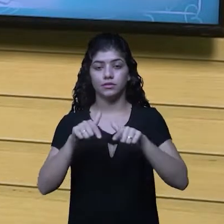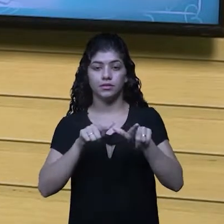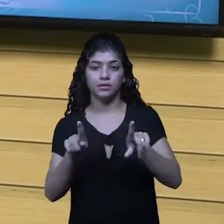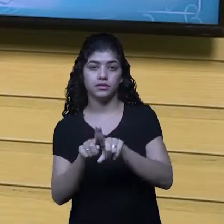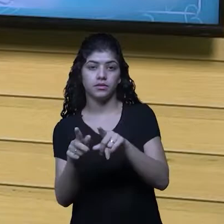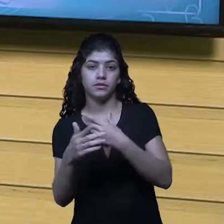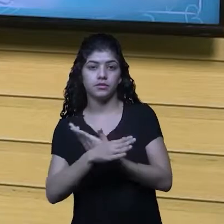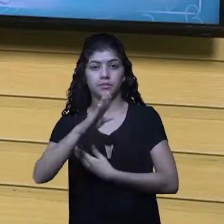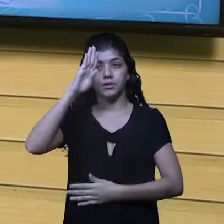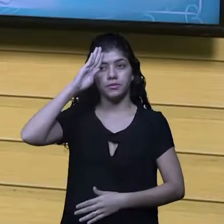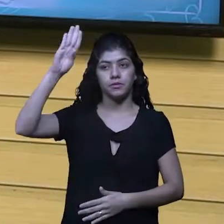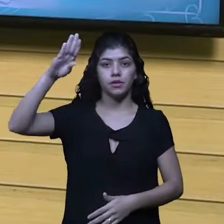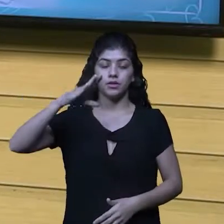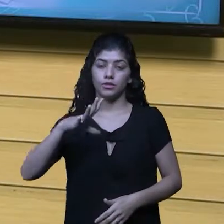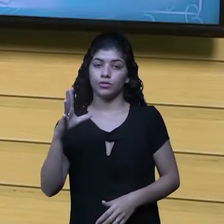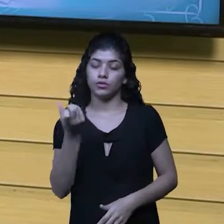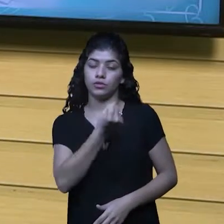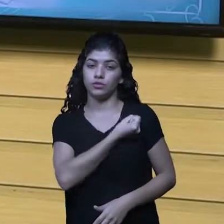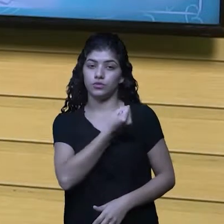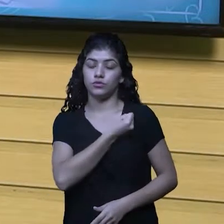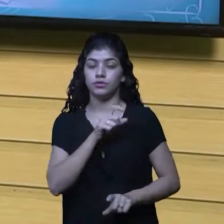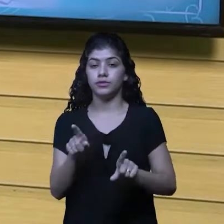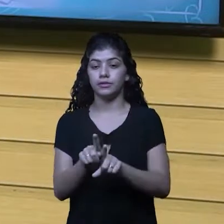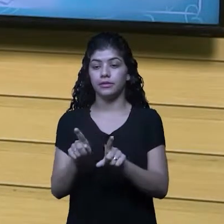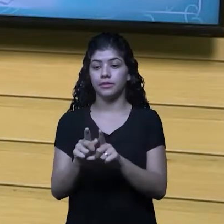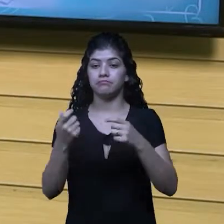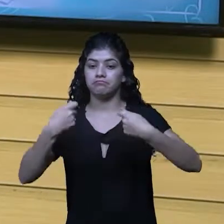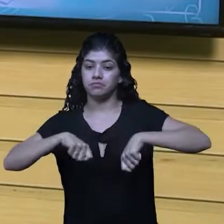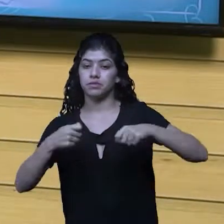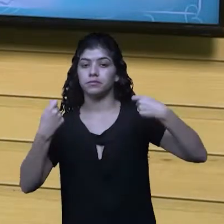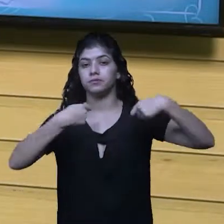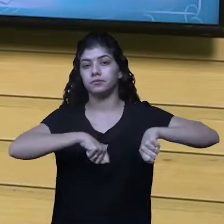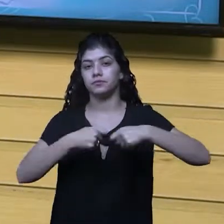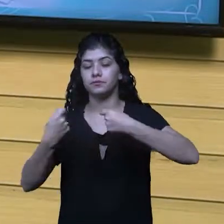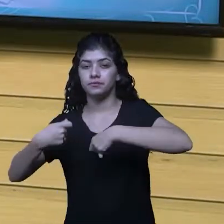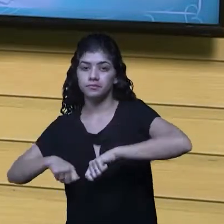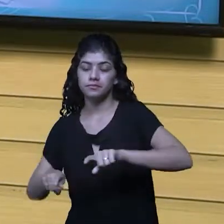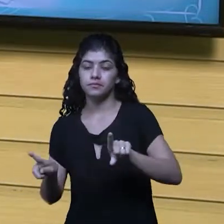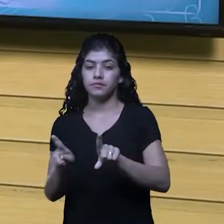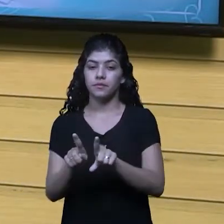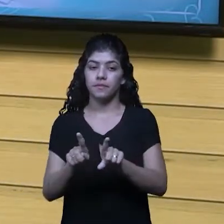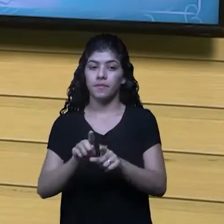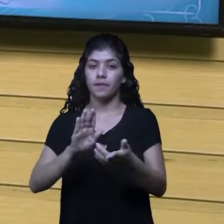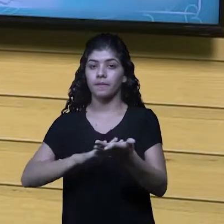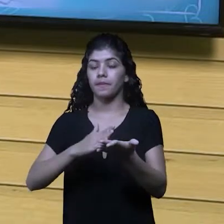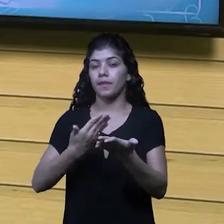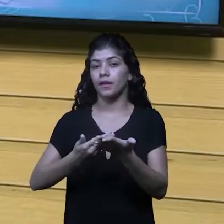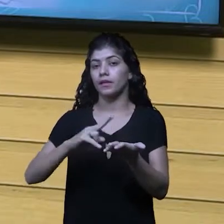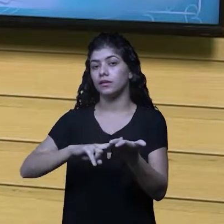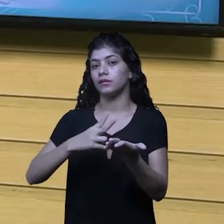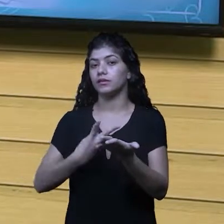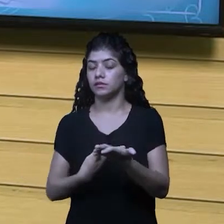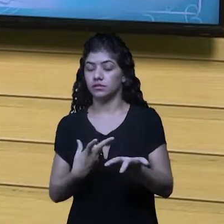com números e possibilidades, mas o mais importante é com a interpretação desses dados.